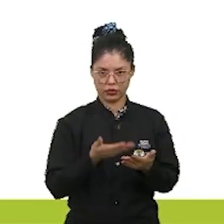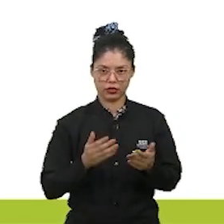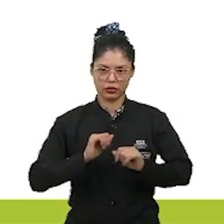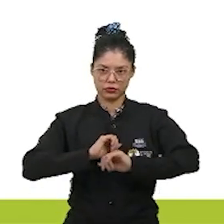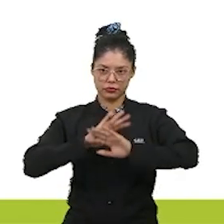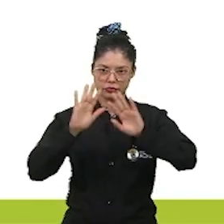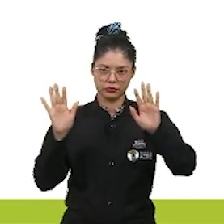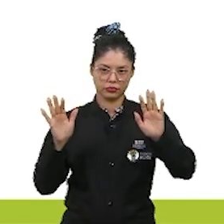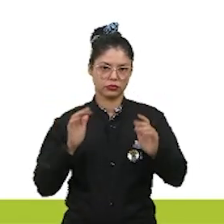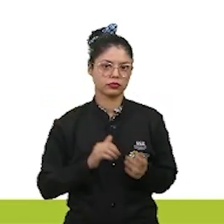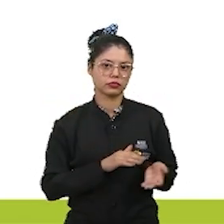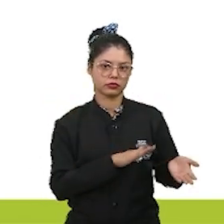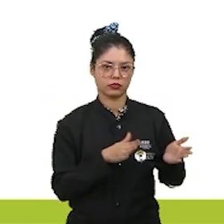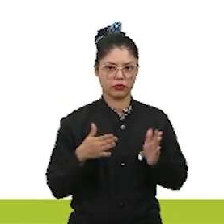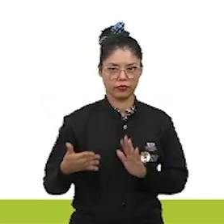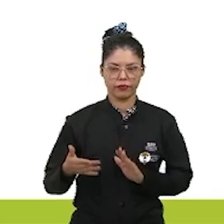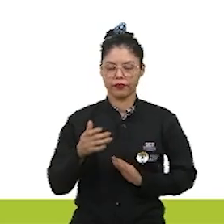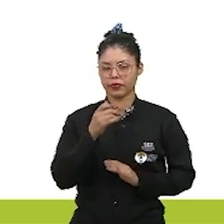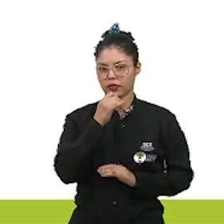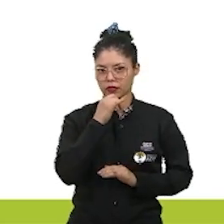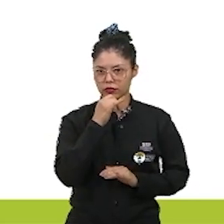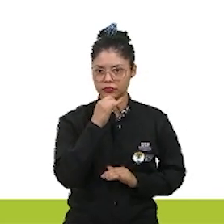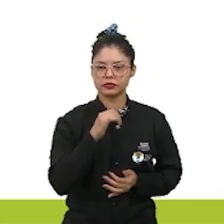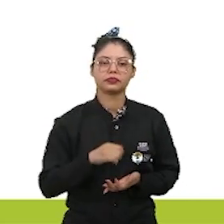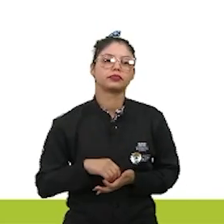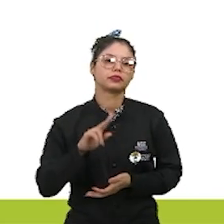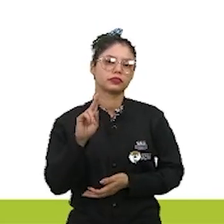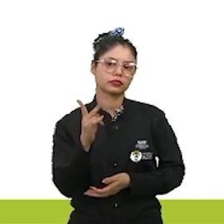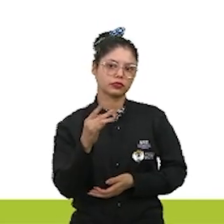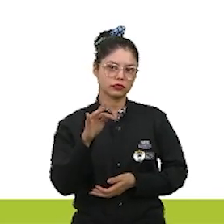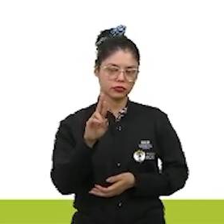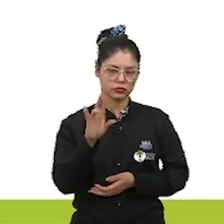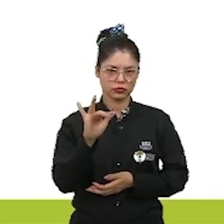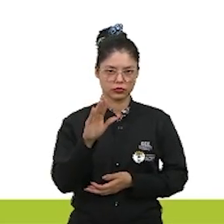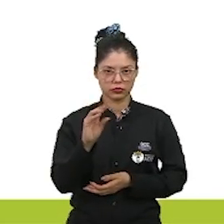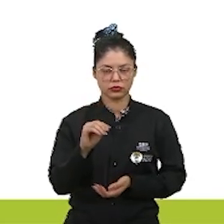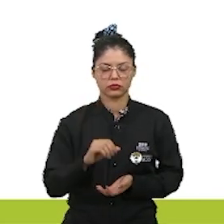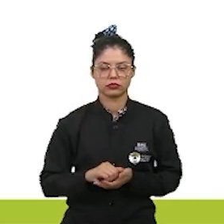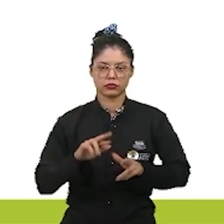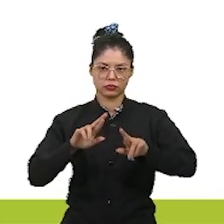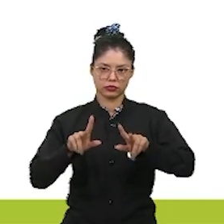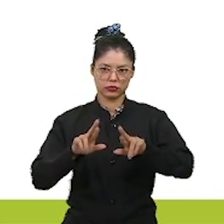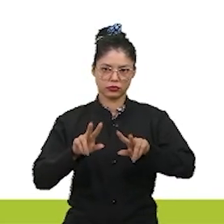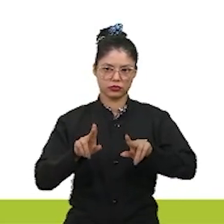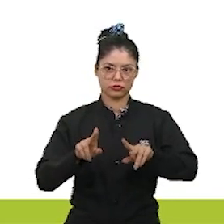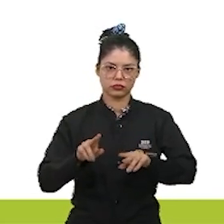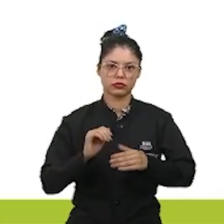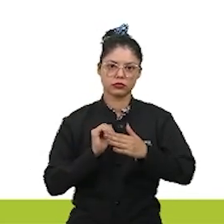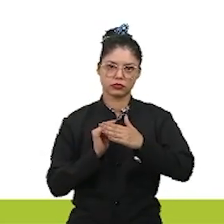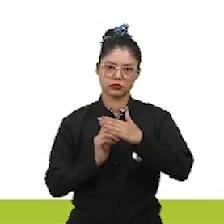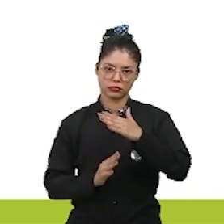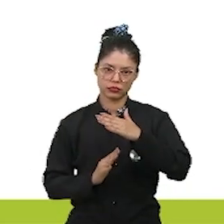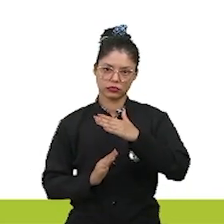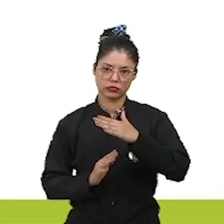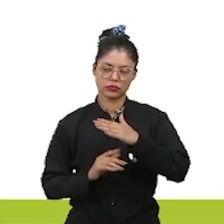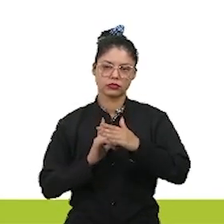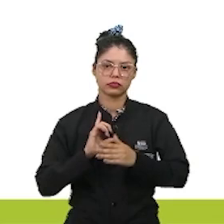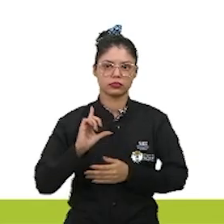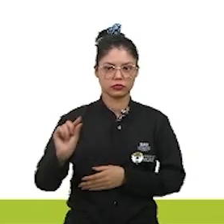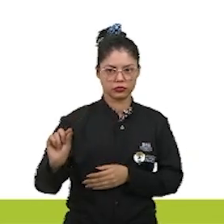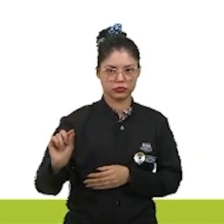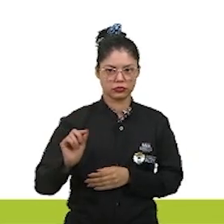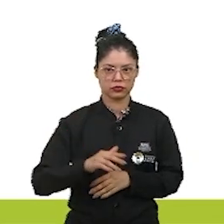claro aí, a partir deste exemplo dos haitianos, a diferença entre migrantes e